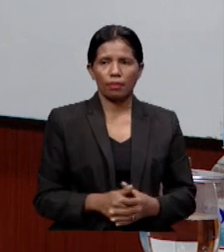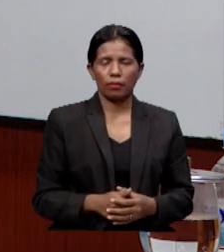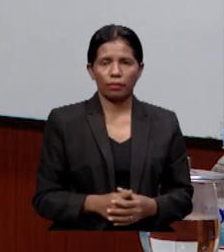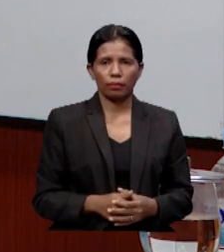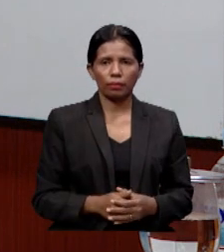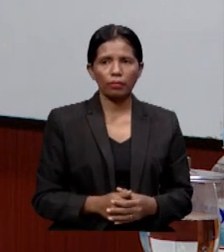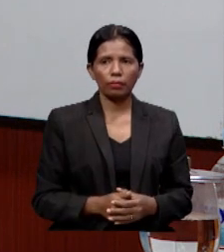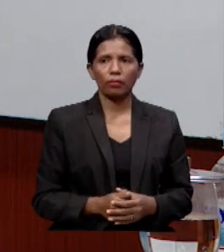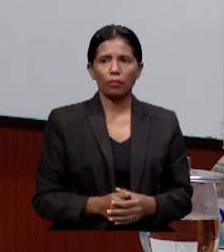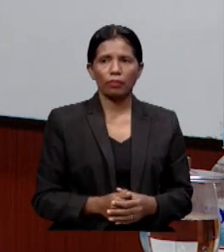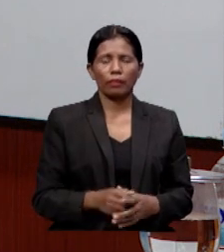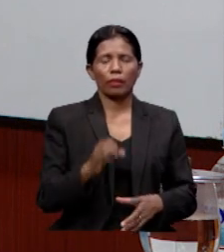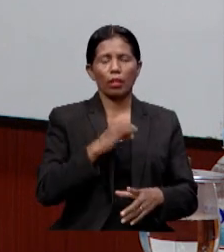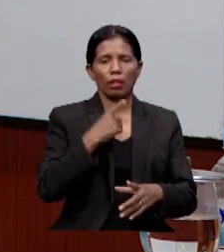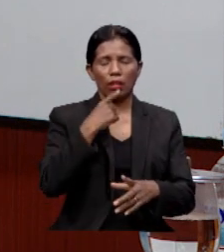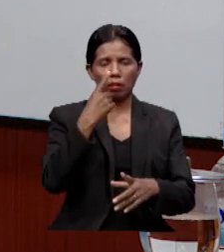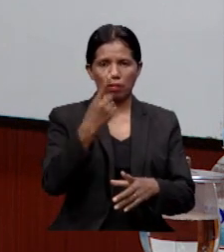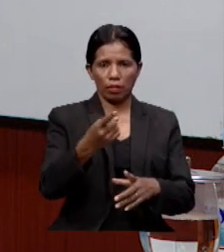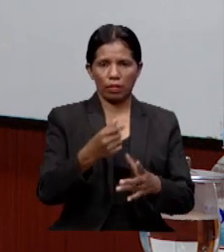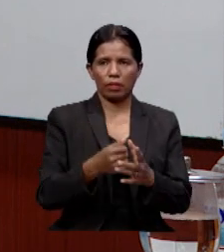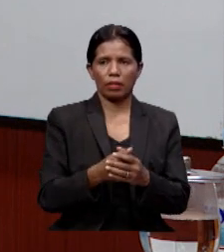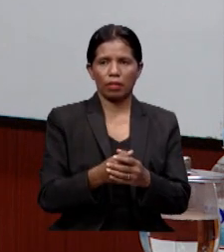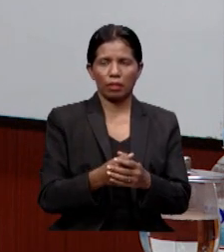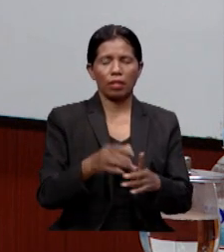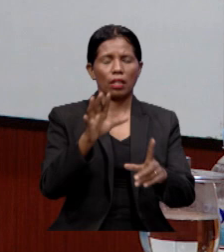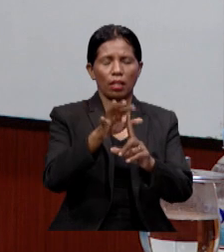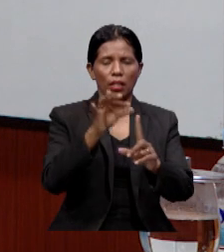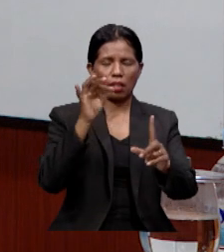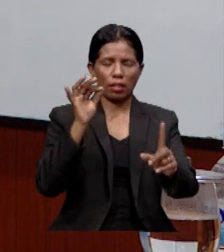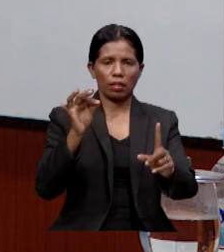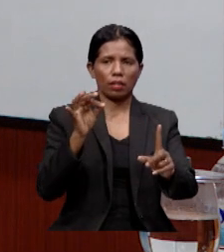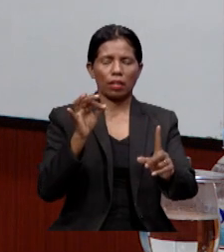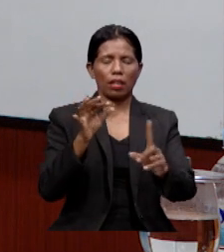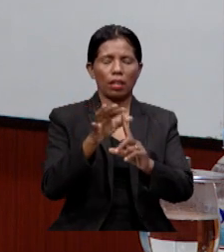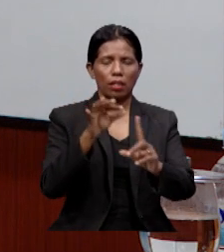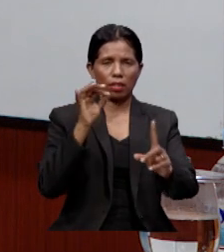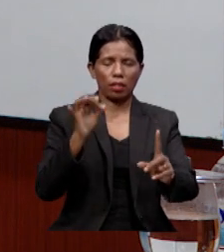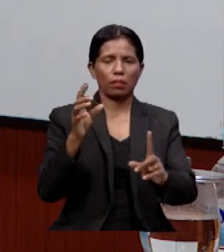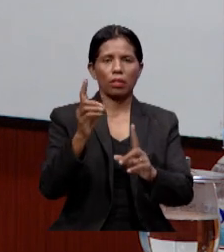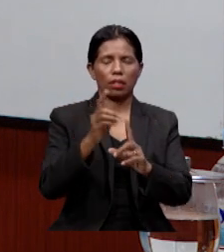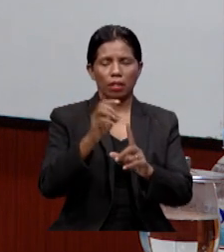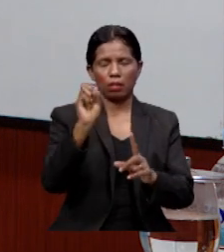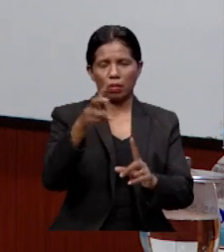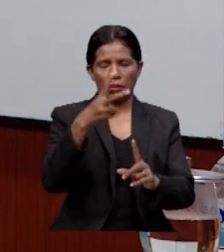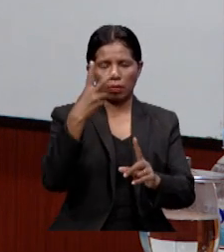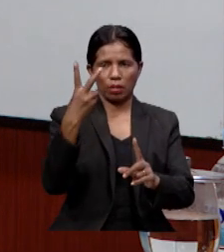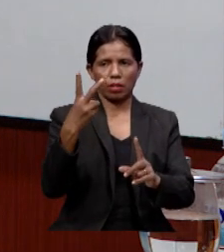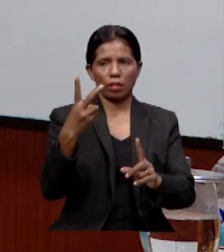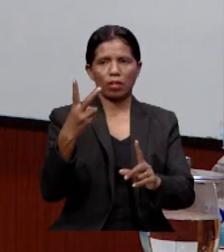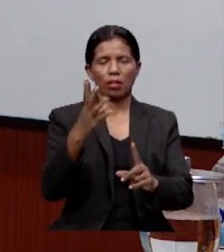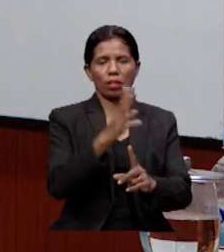Significa, eu convoco a CARIC, eleição, marca eleição dia 12, monolose